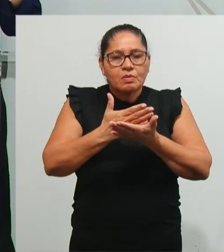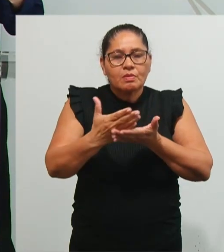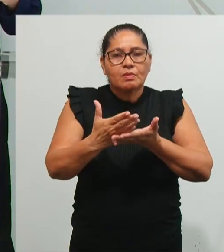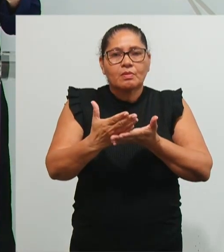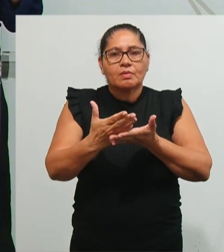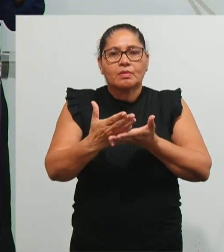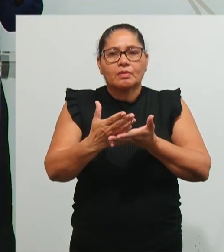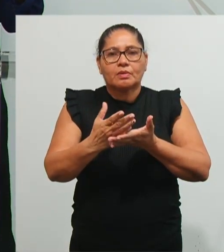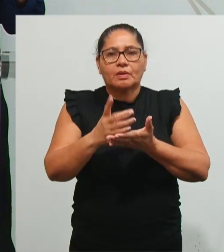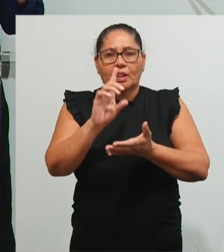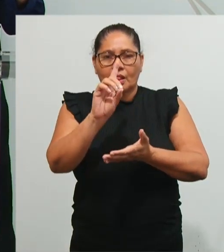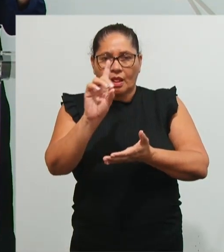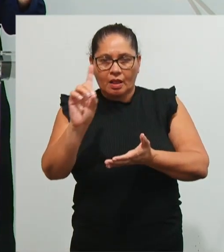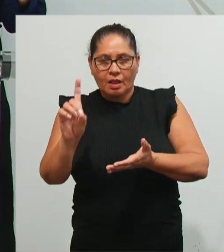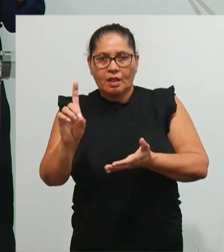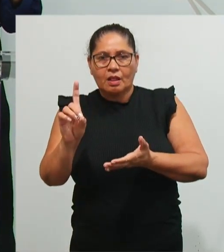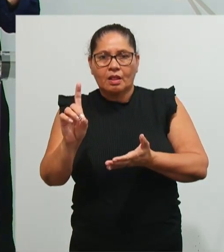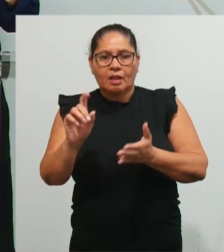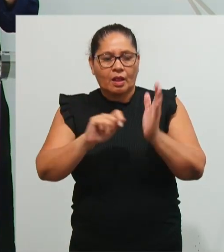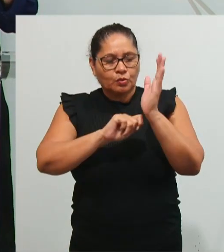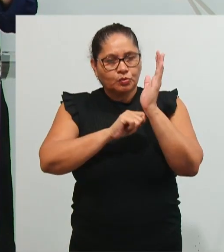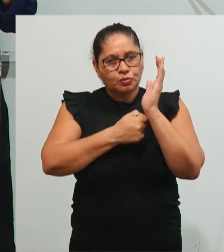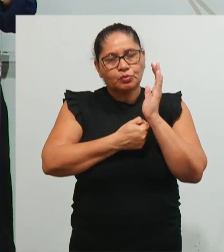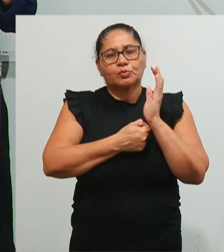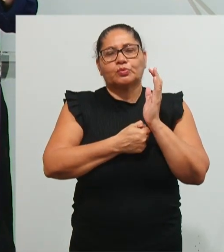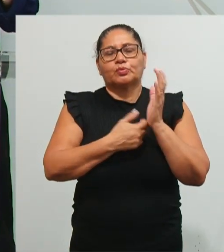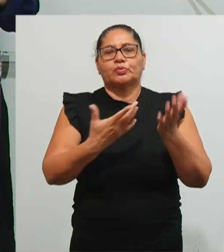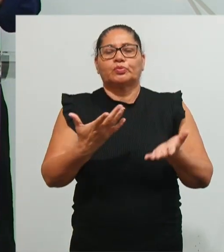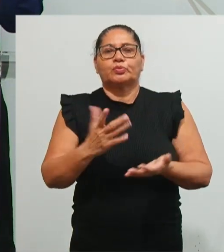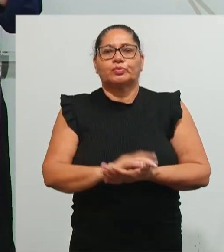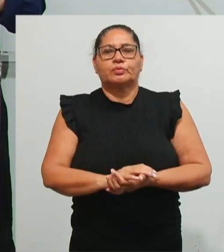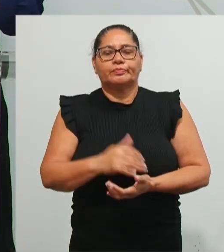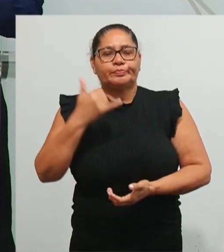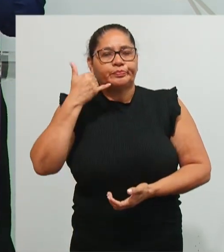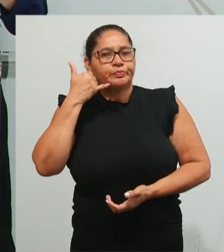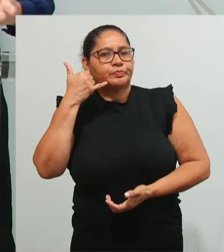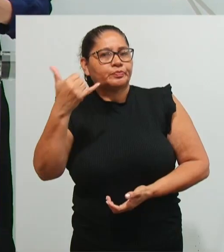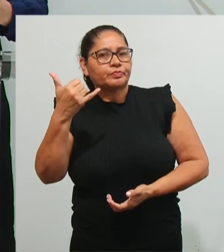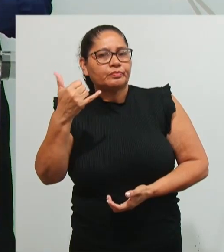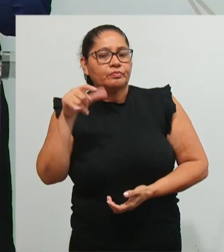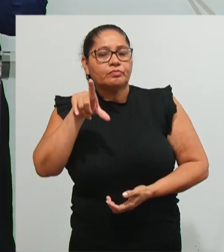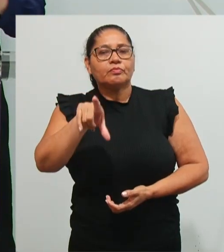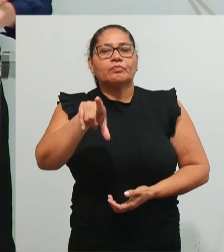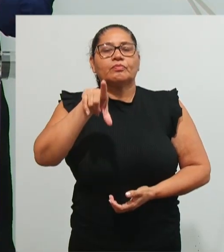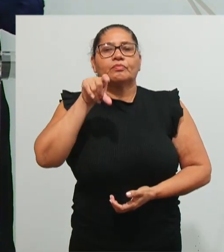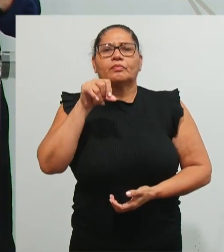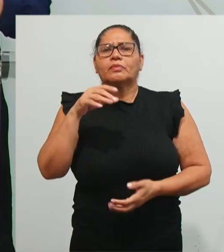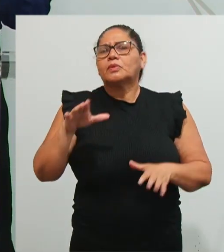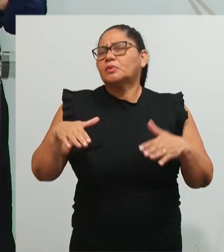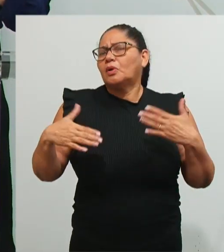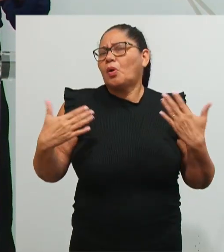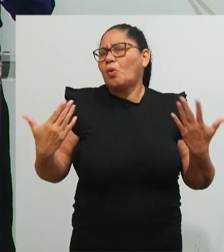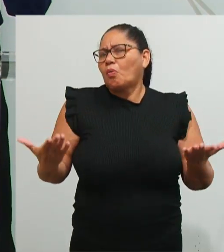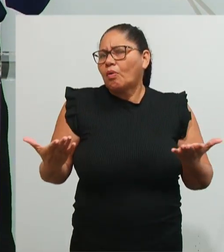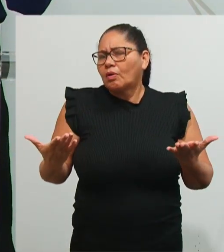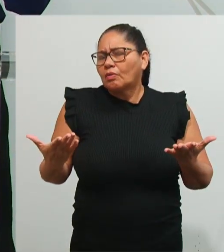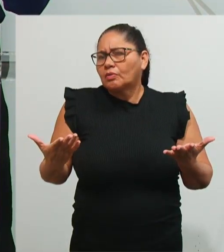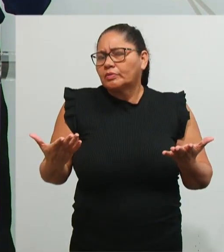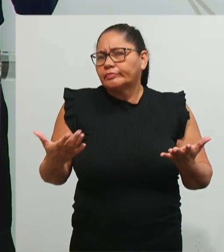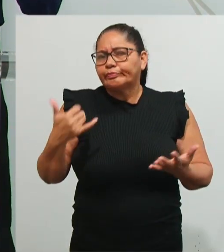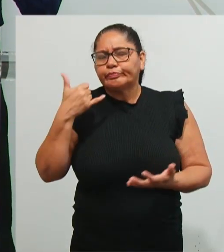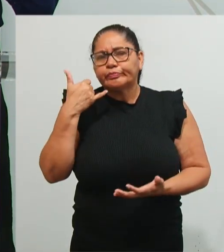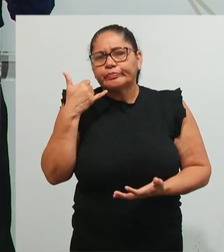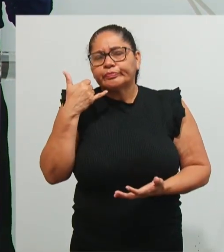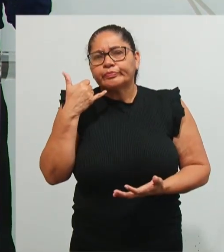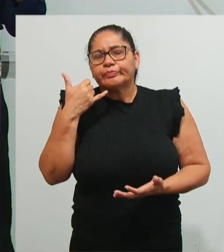além do DDD, aquele código da operadora ao fazer uma ligação. Você então começa a escolher qual operadora que você vai utilizar na linha